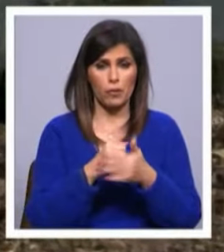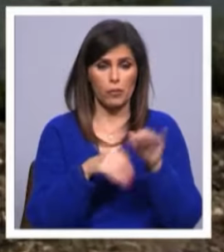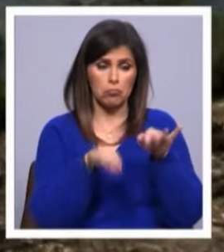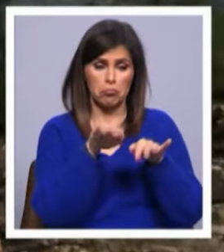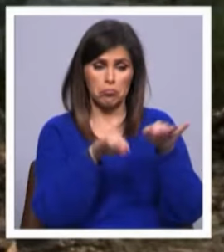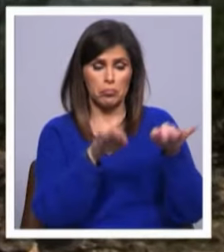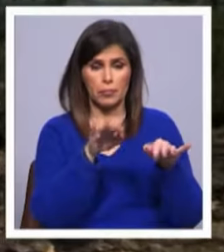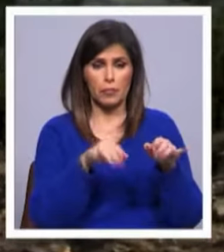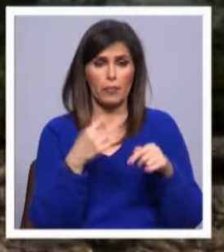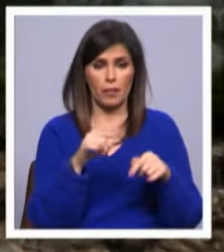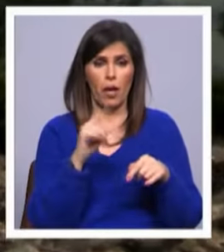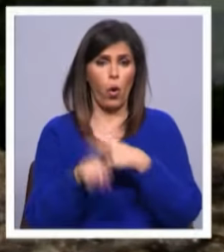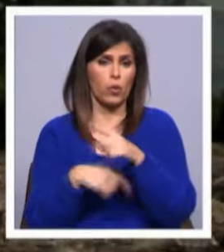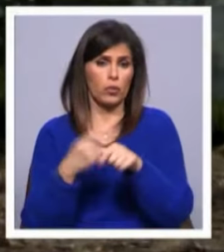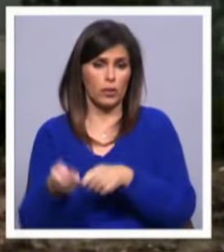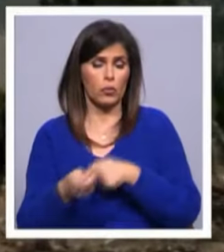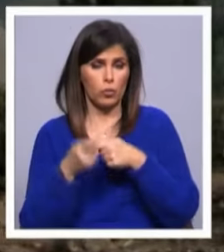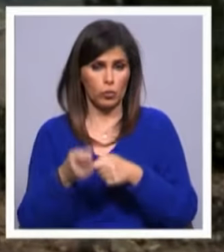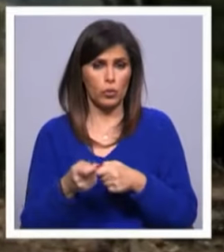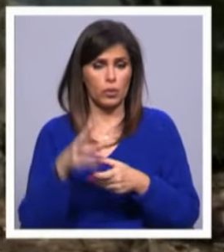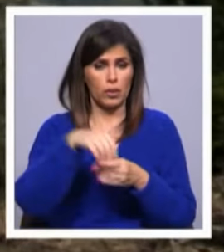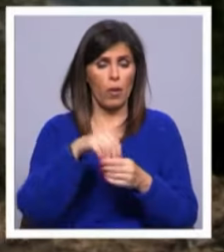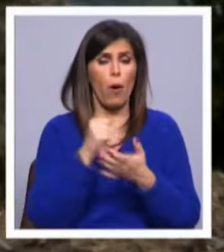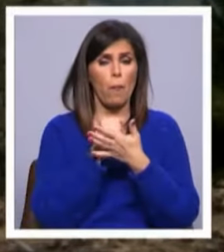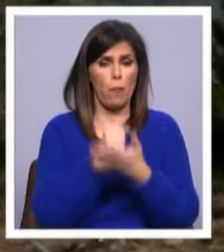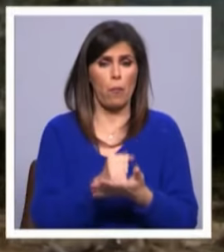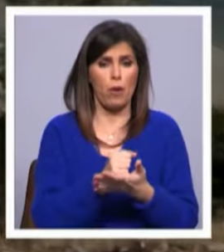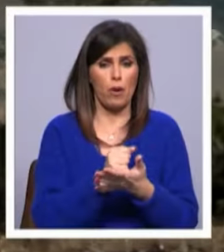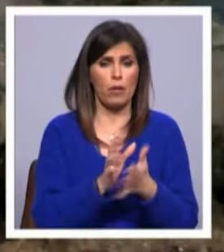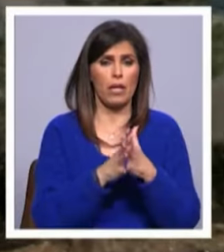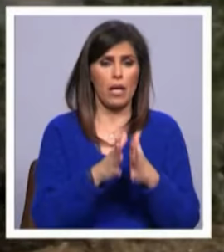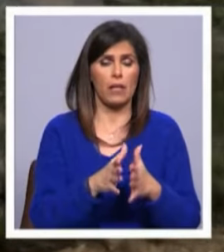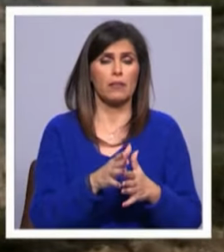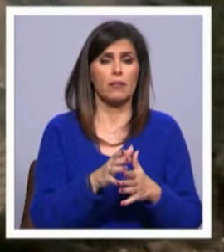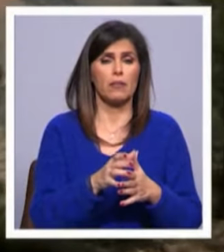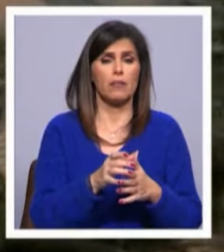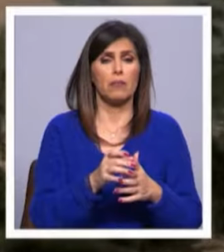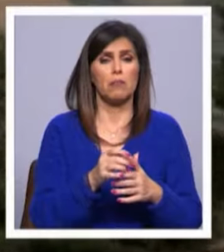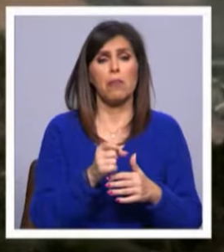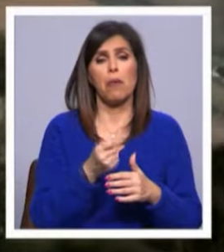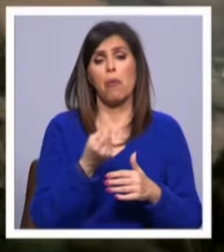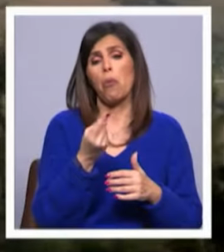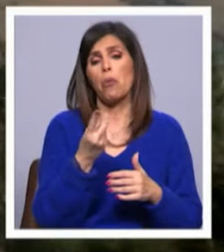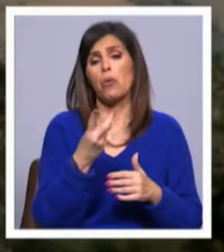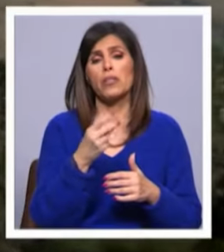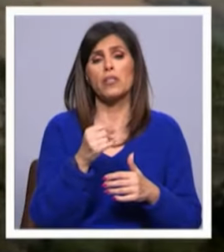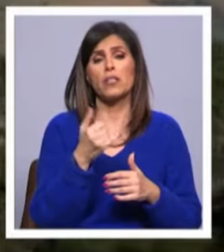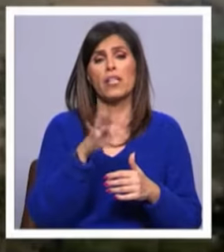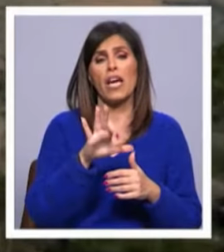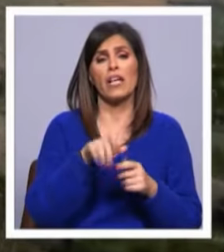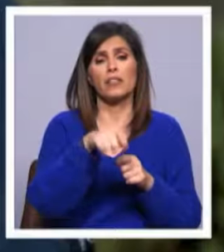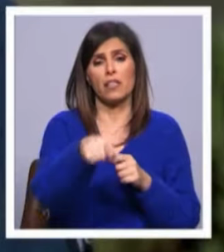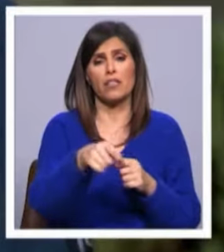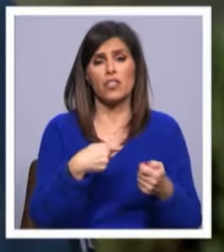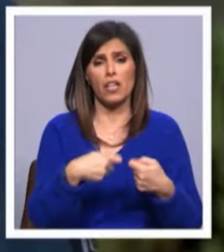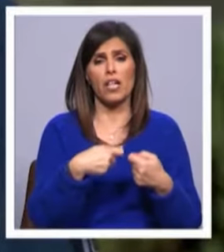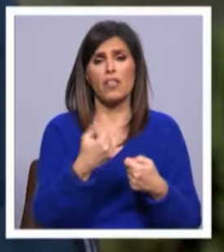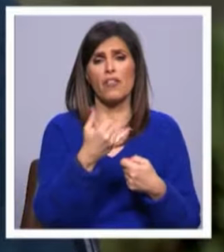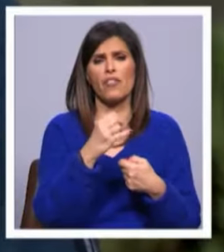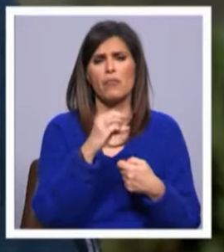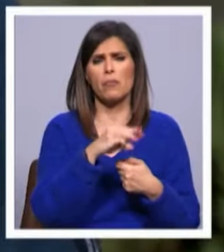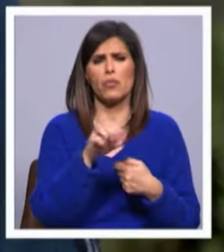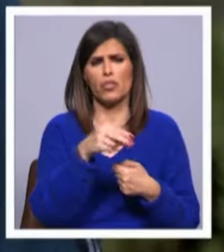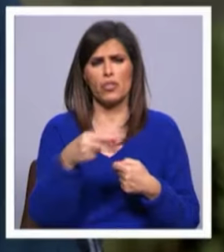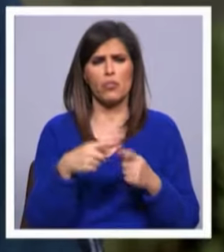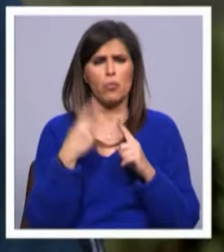ajudas equiparáveis às que têm os outros agricultores, mas incluindo o apoio bastante grande aos primeiros 2 hectares, não seria preciso gastar mais de 20 milhões de